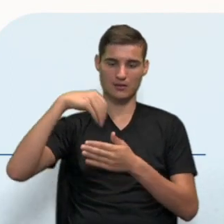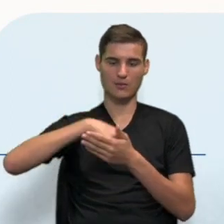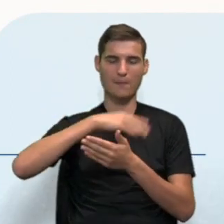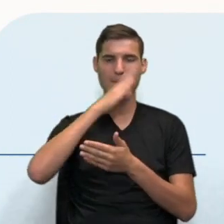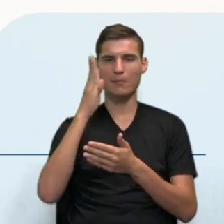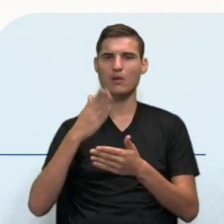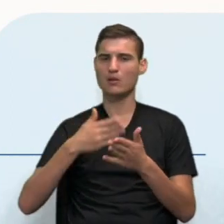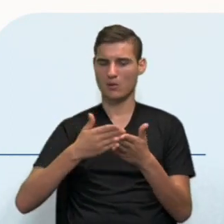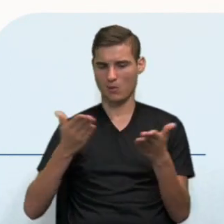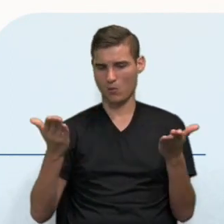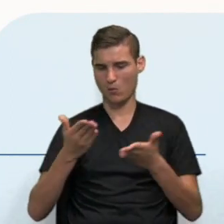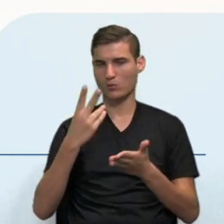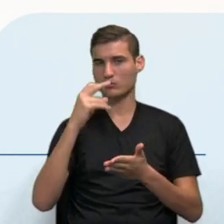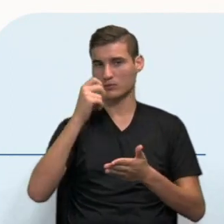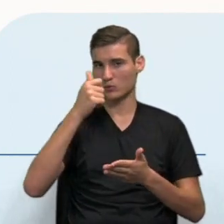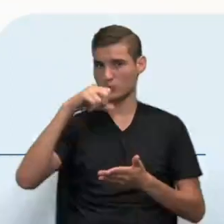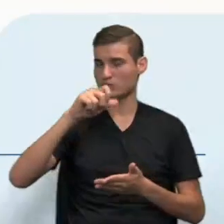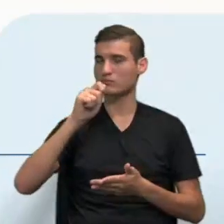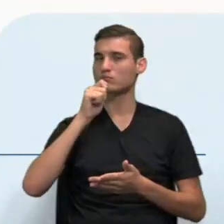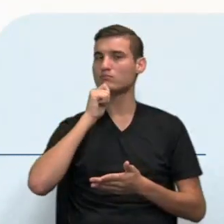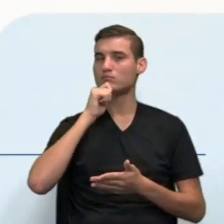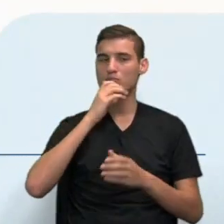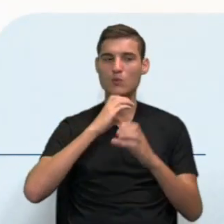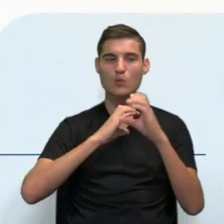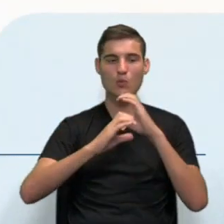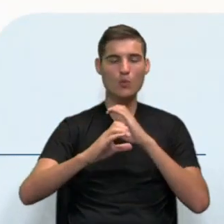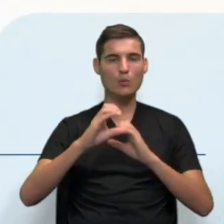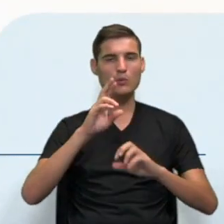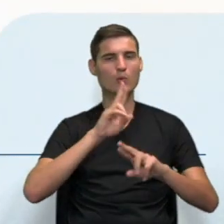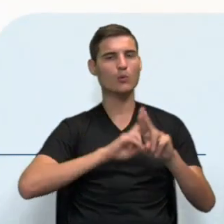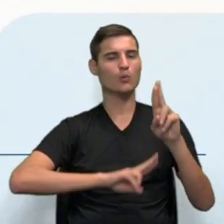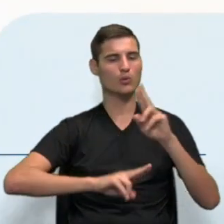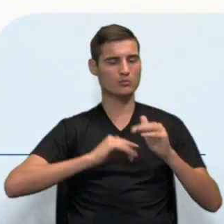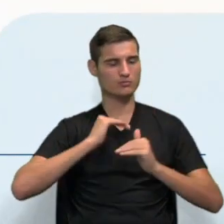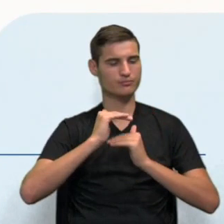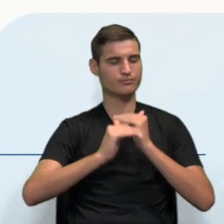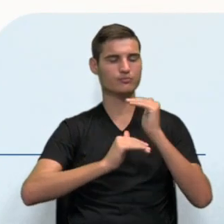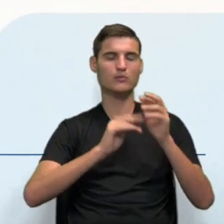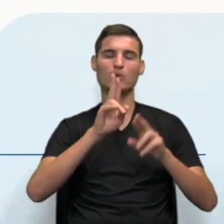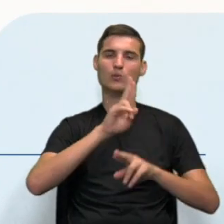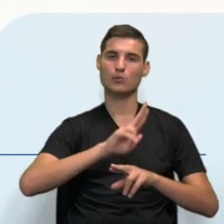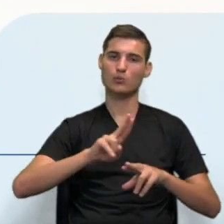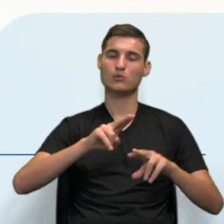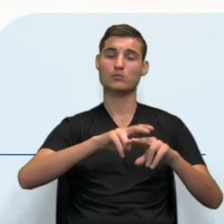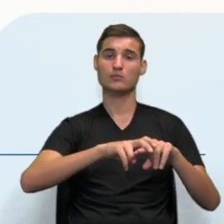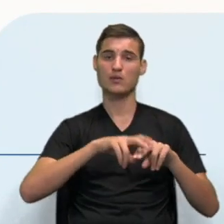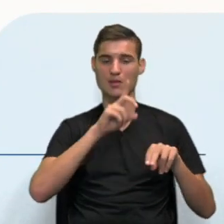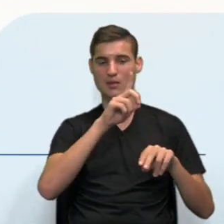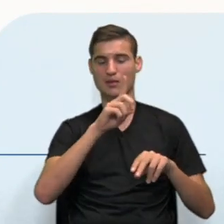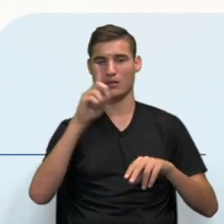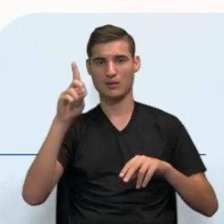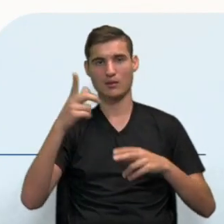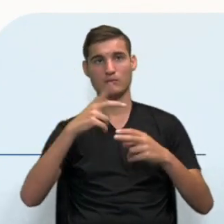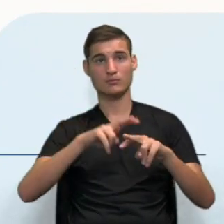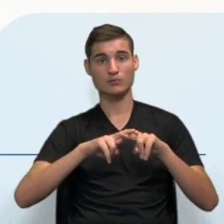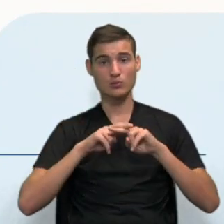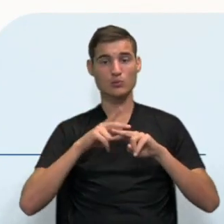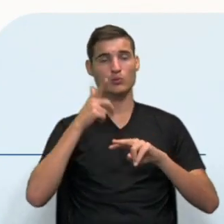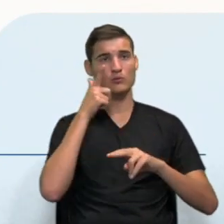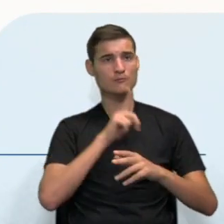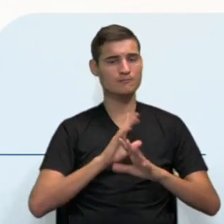hoje em dia, em 2019. As comunicações muito avançadas acontecendo, é assim que